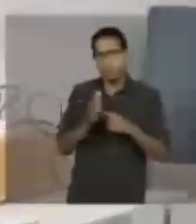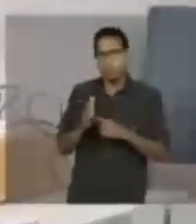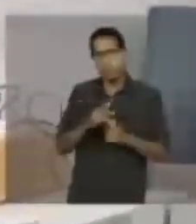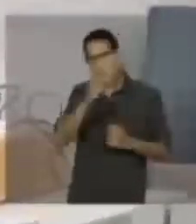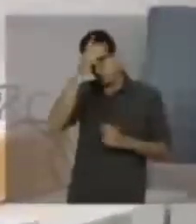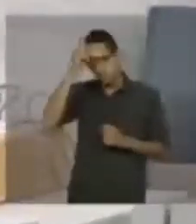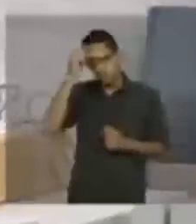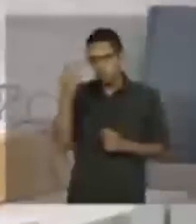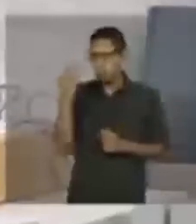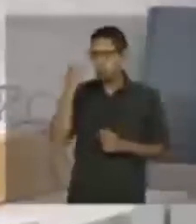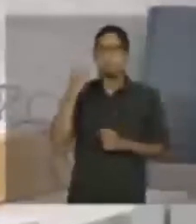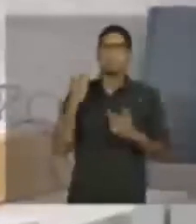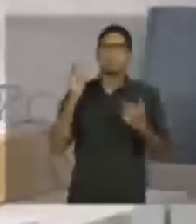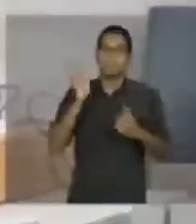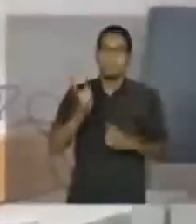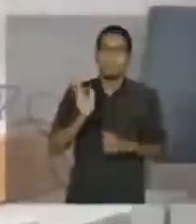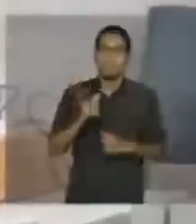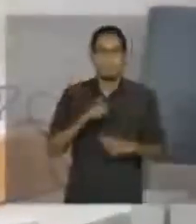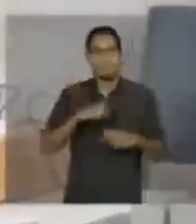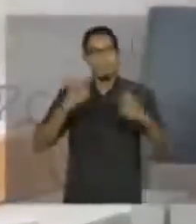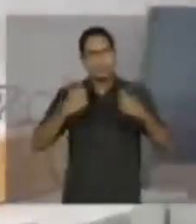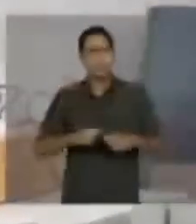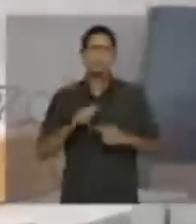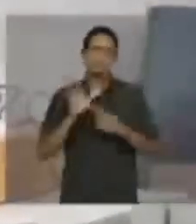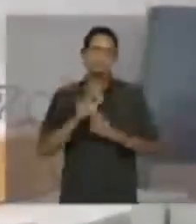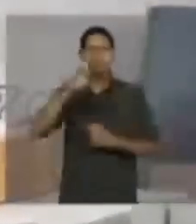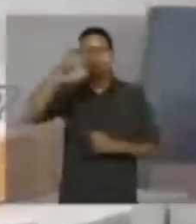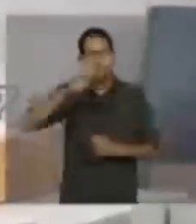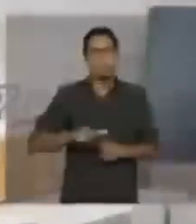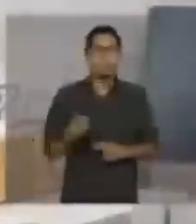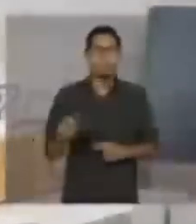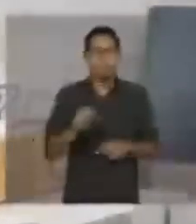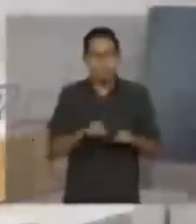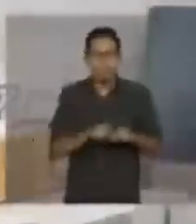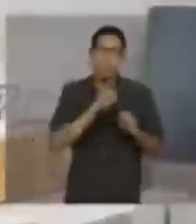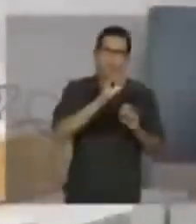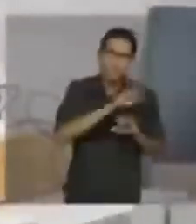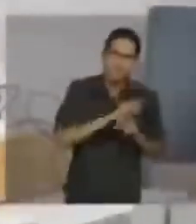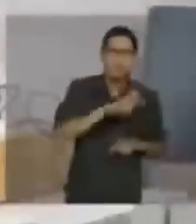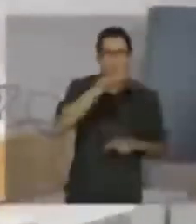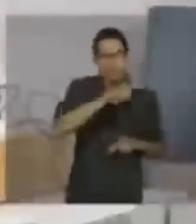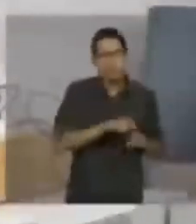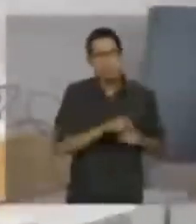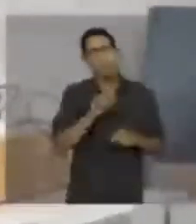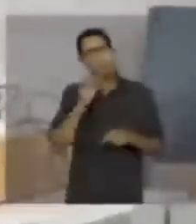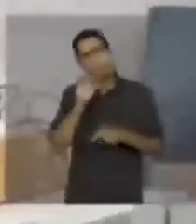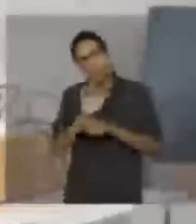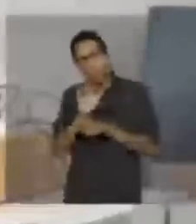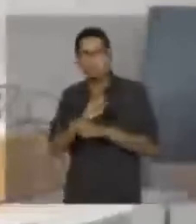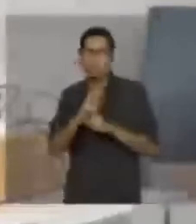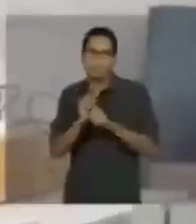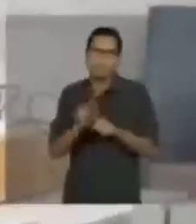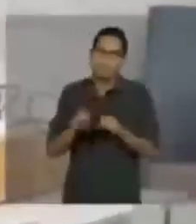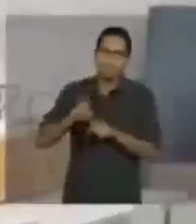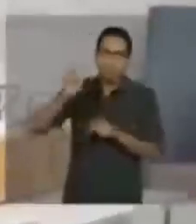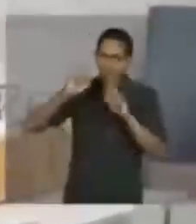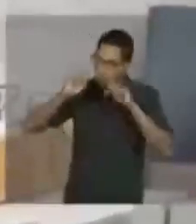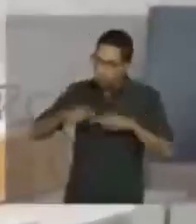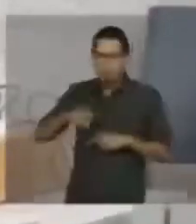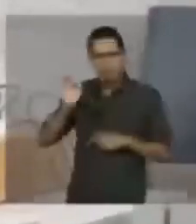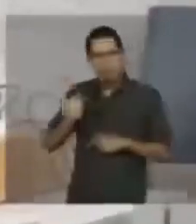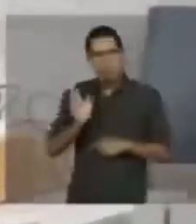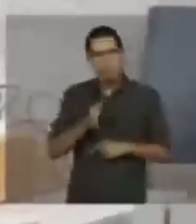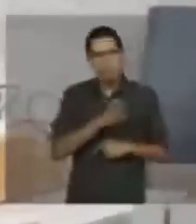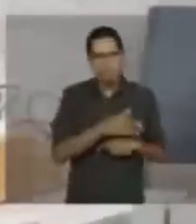antes não é brincadeira. E ela tem que apresentar tudo de novo. Está na educação, tem que apresentar na assistência, tem que apresentar em direitos humanos.